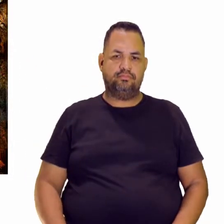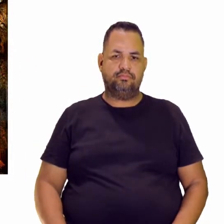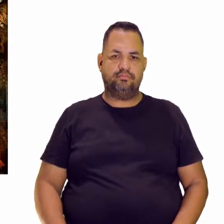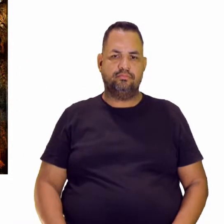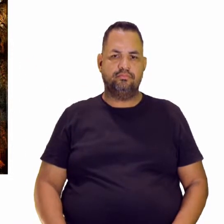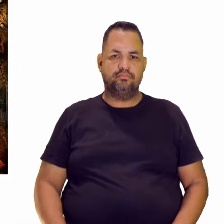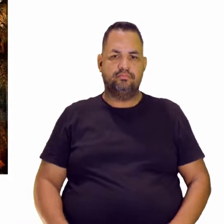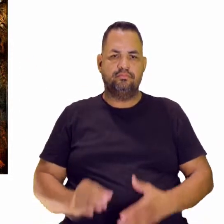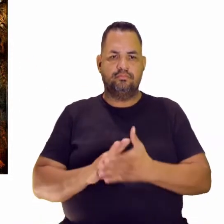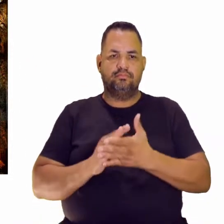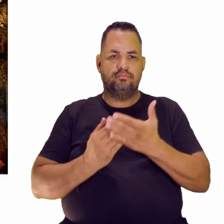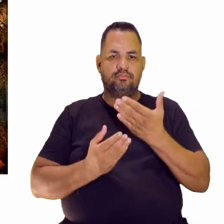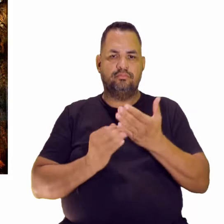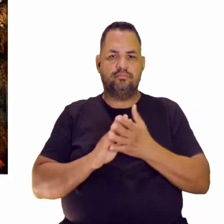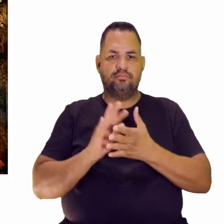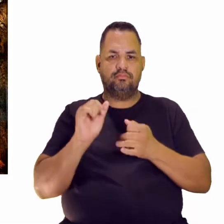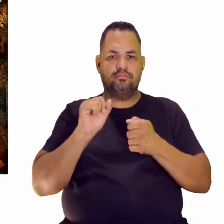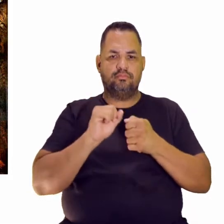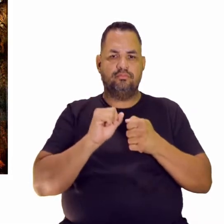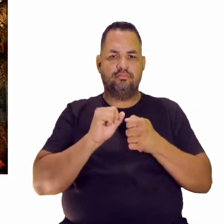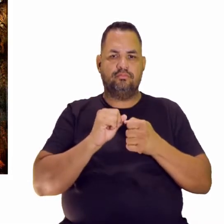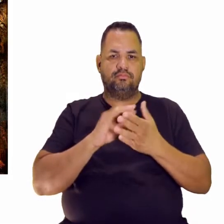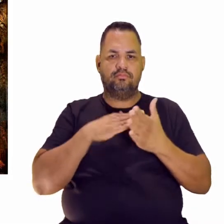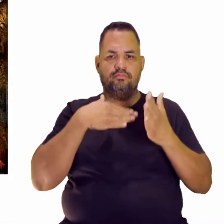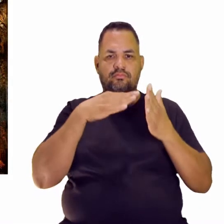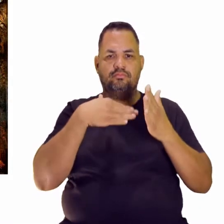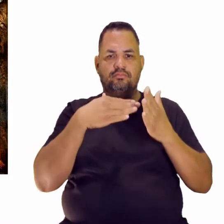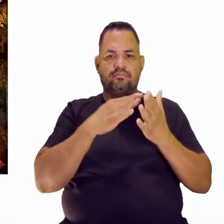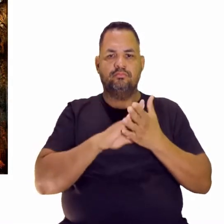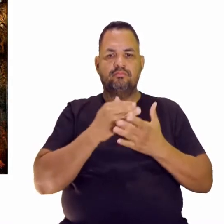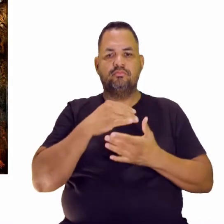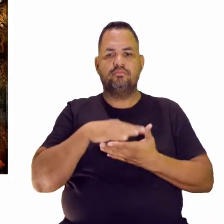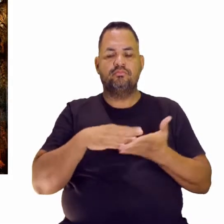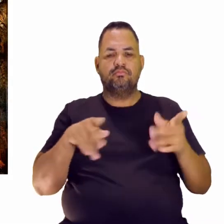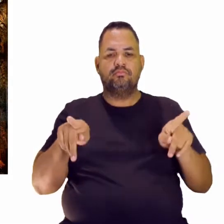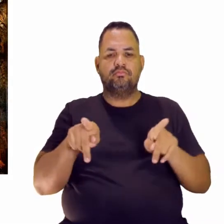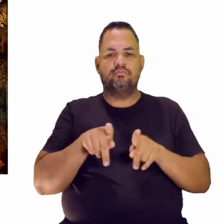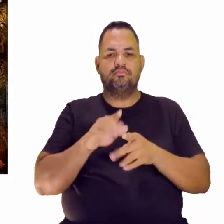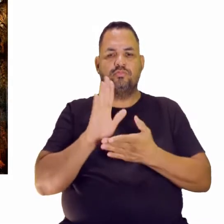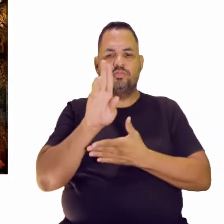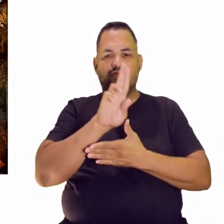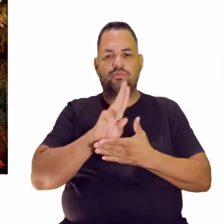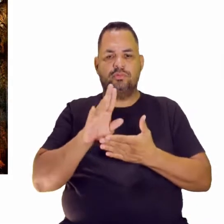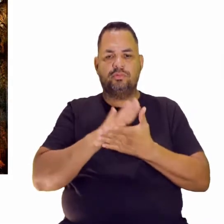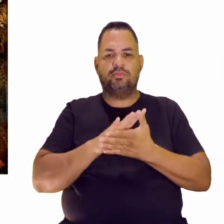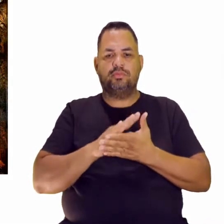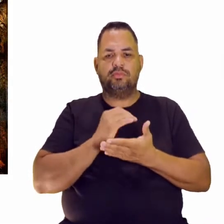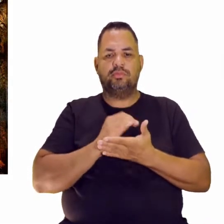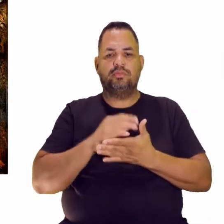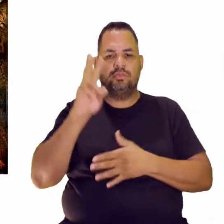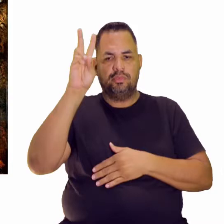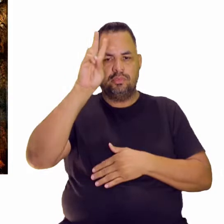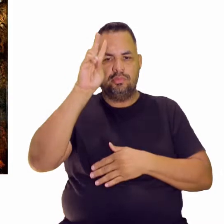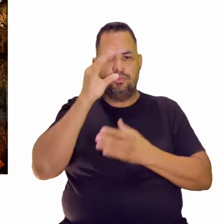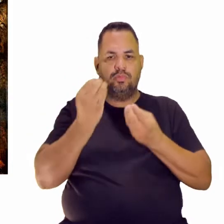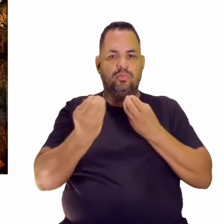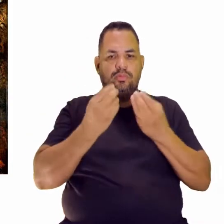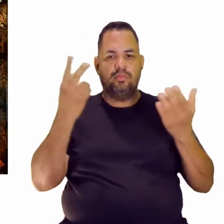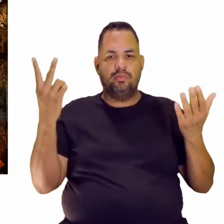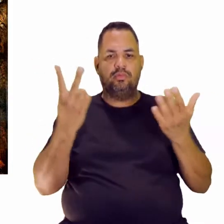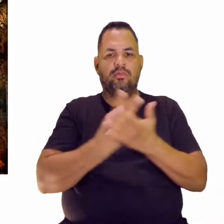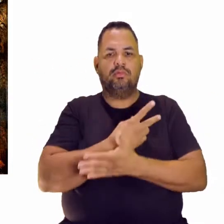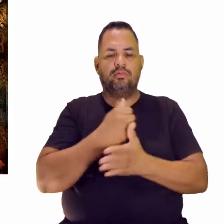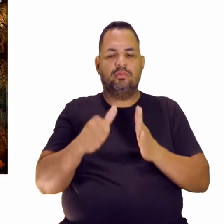uma recriação de um artista a partir dos relatos, né, de como teria sido